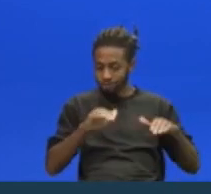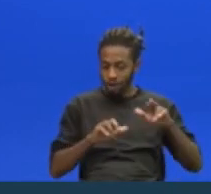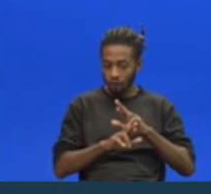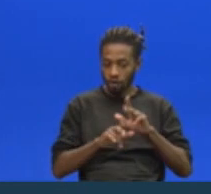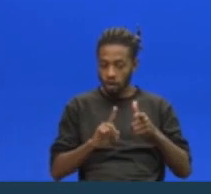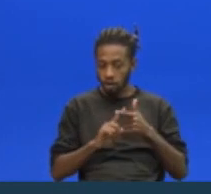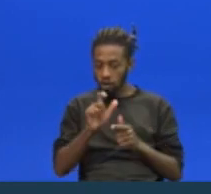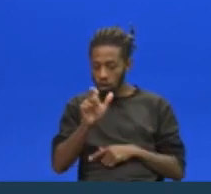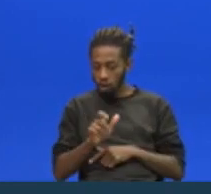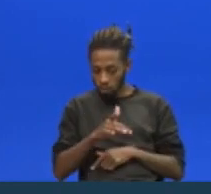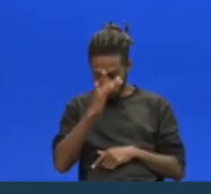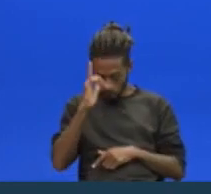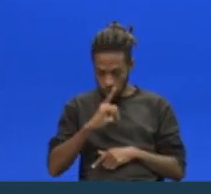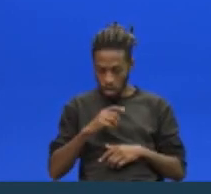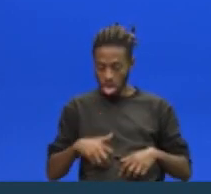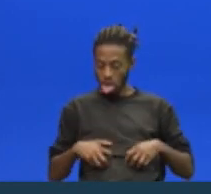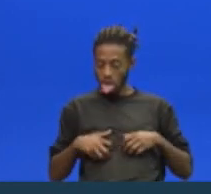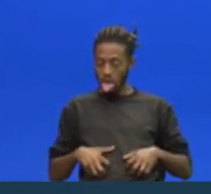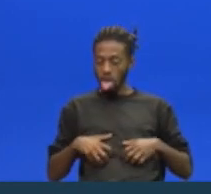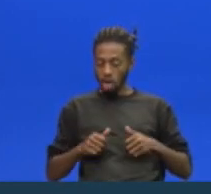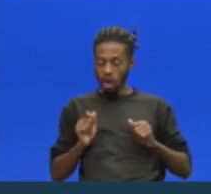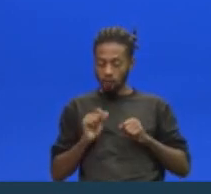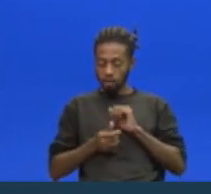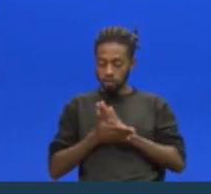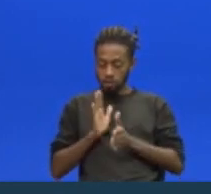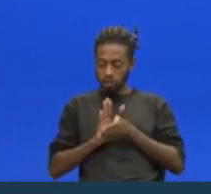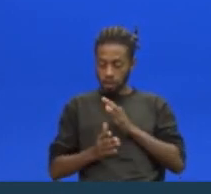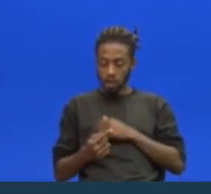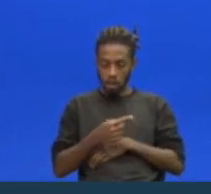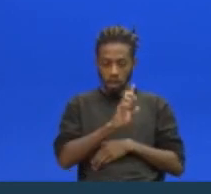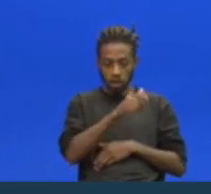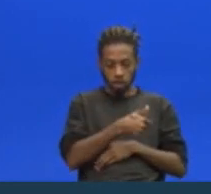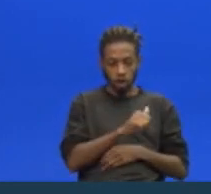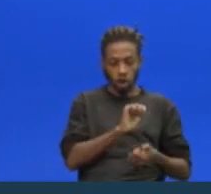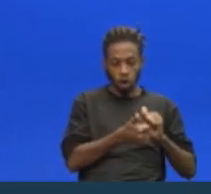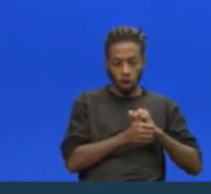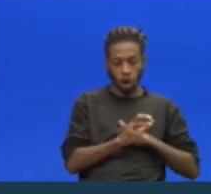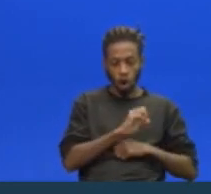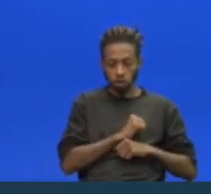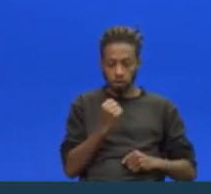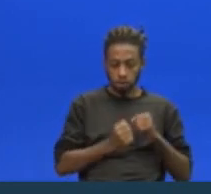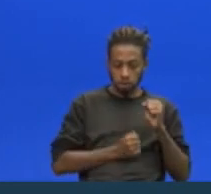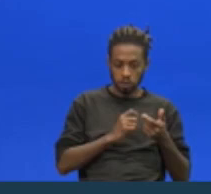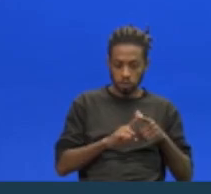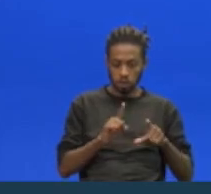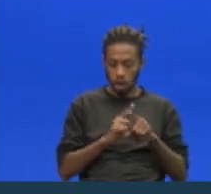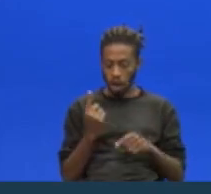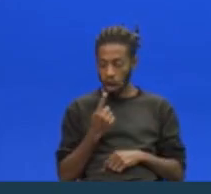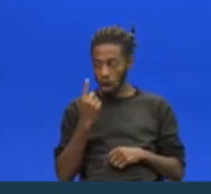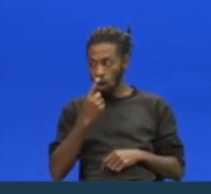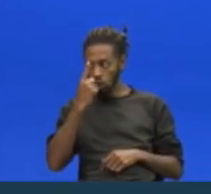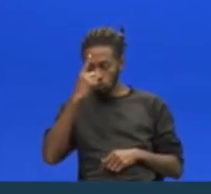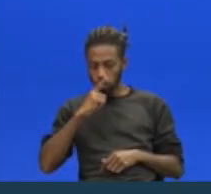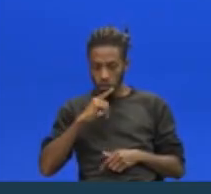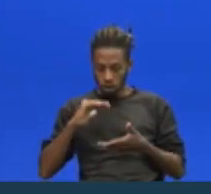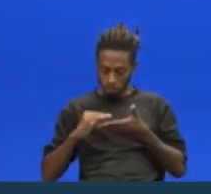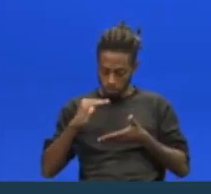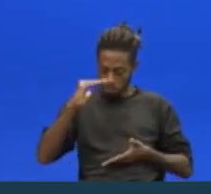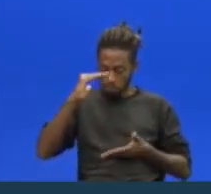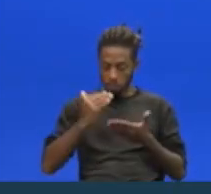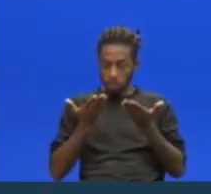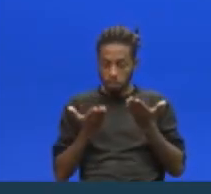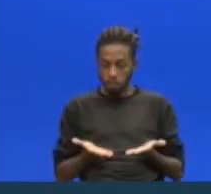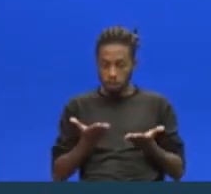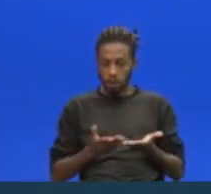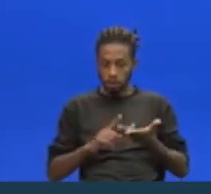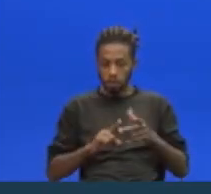outro não. Fatores, por exemplo, de variação biológica, como altura, peso e estatura, podem não ser considerados nos estudos